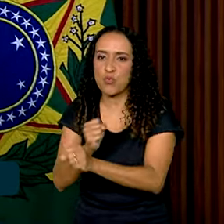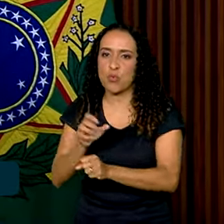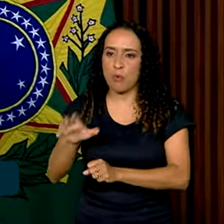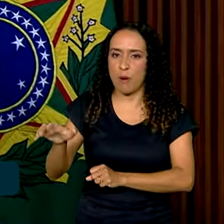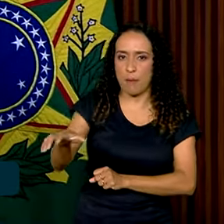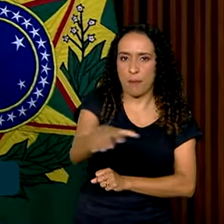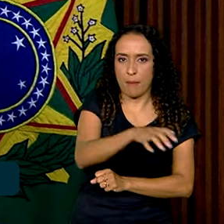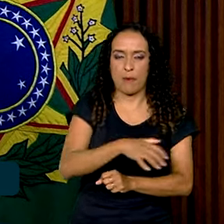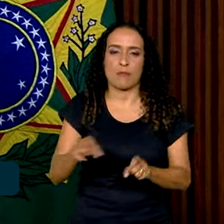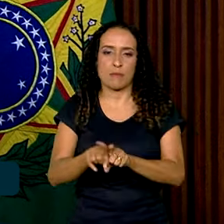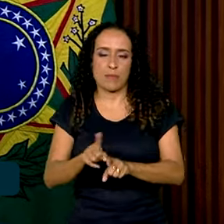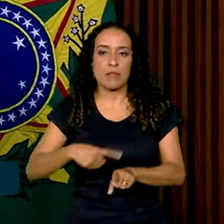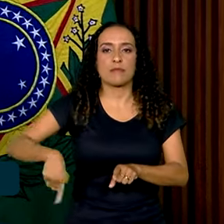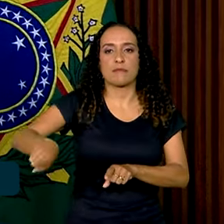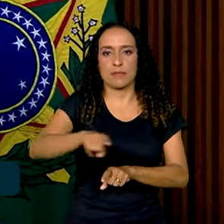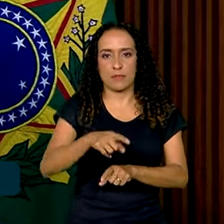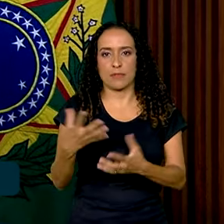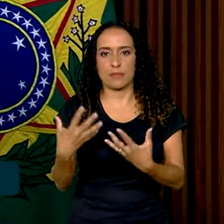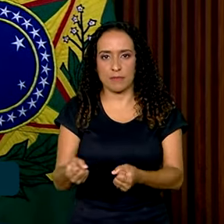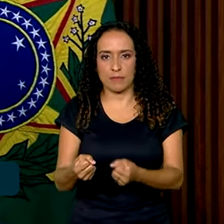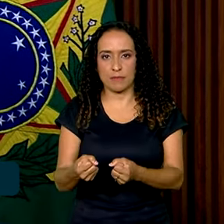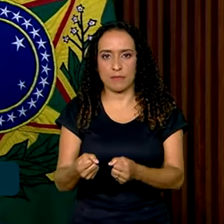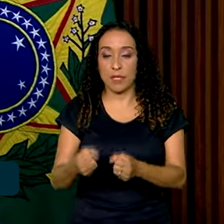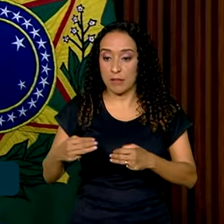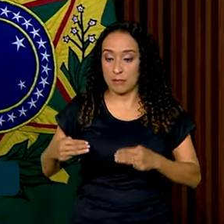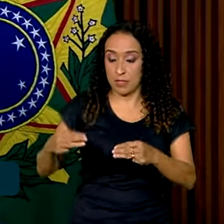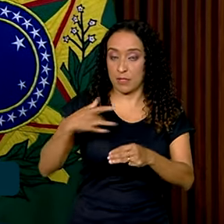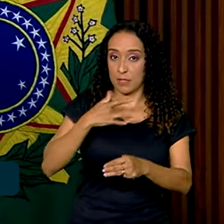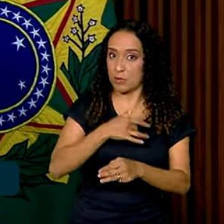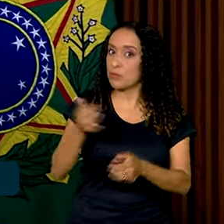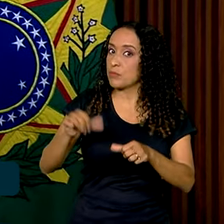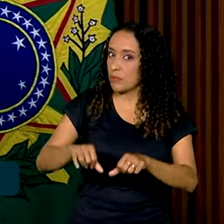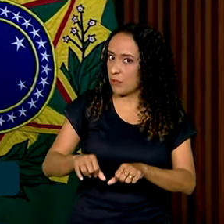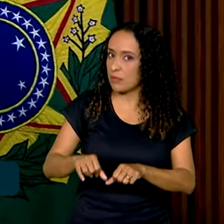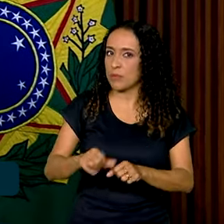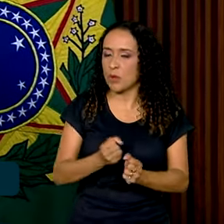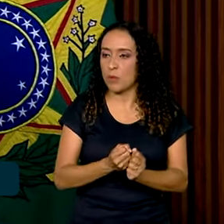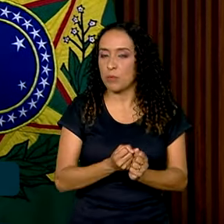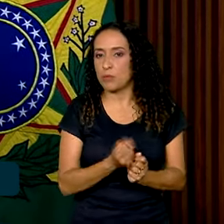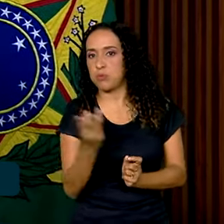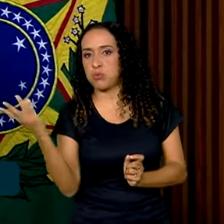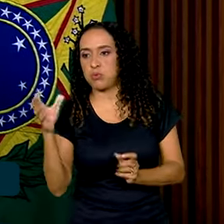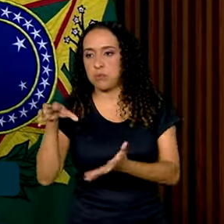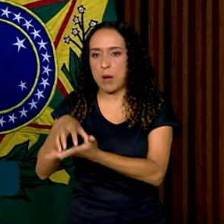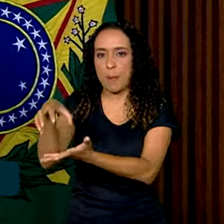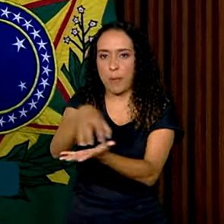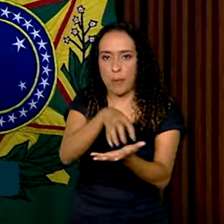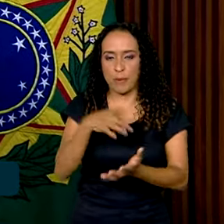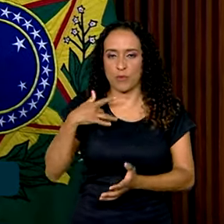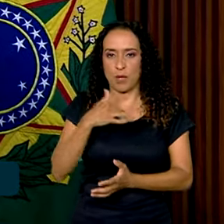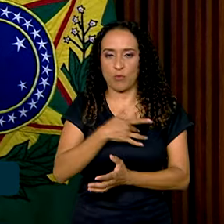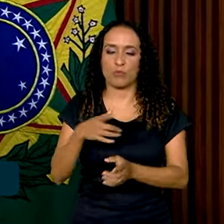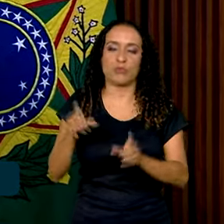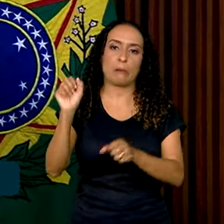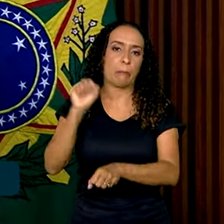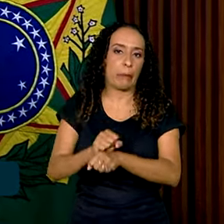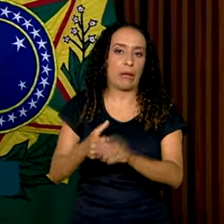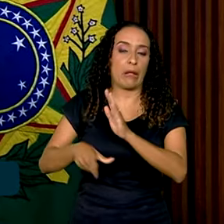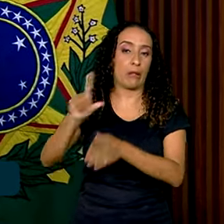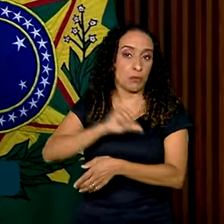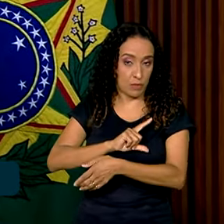área que vocês pegaram, sobretudo no Ministério da Saúde, a quantidade de postos de saúde, de clínicas que estavam